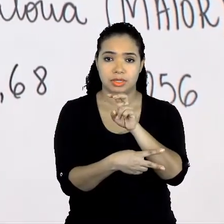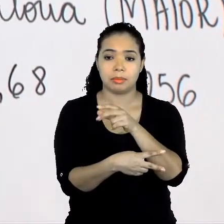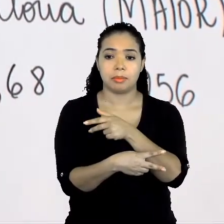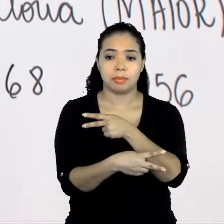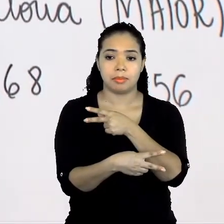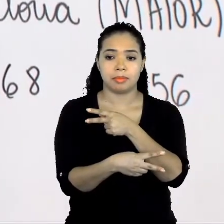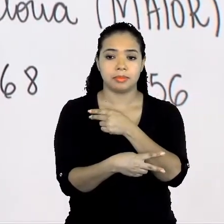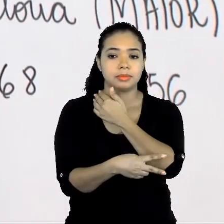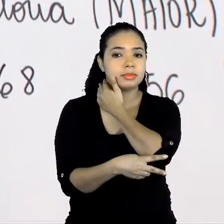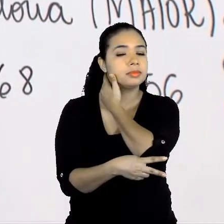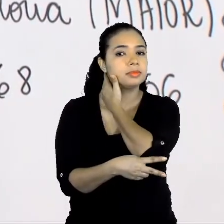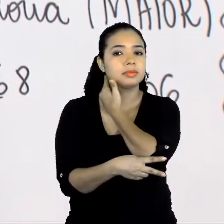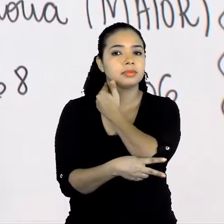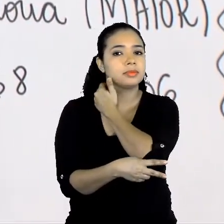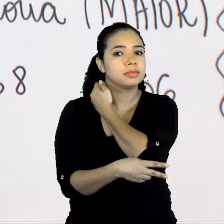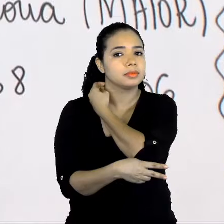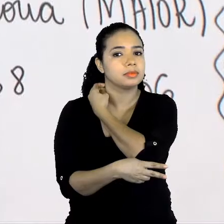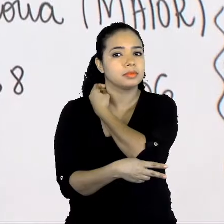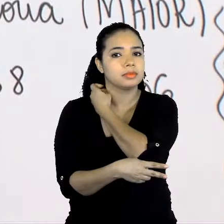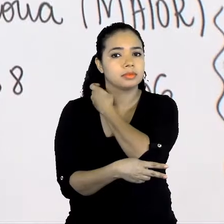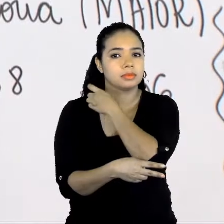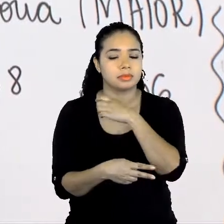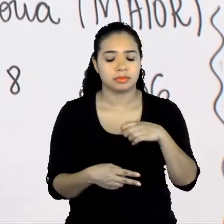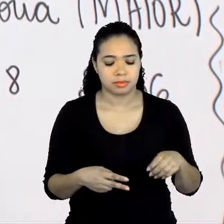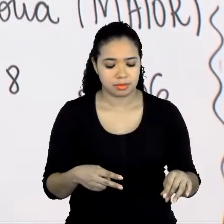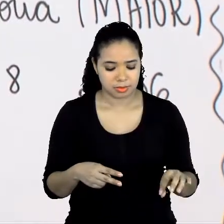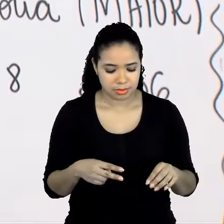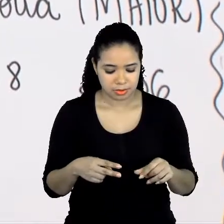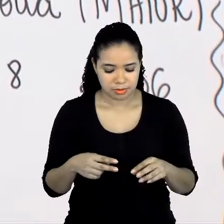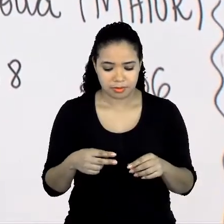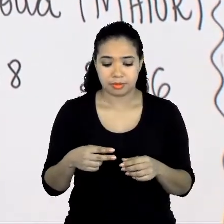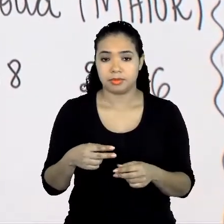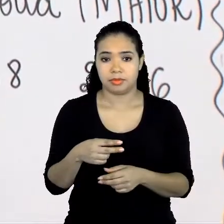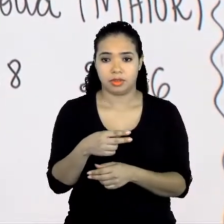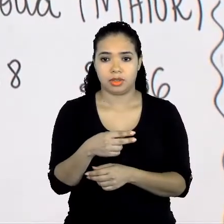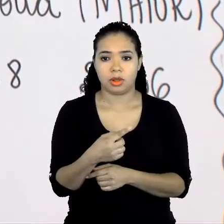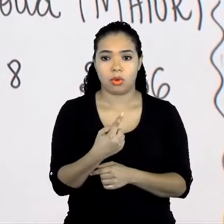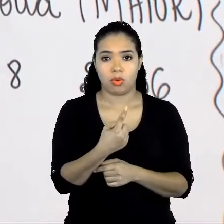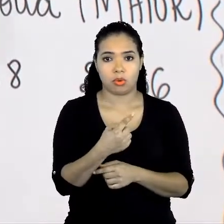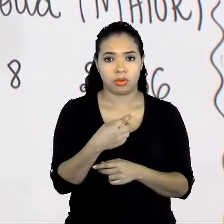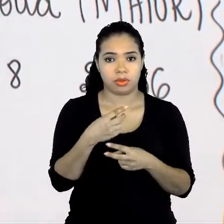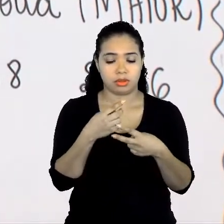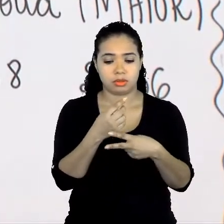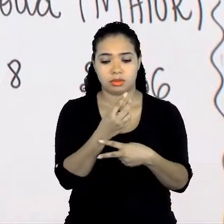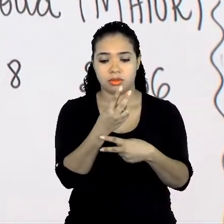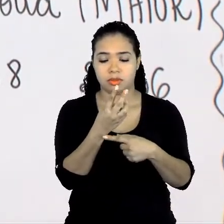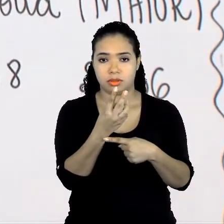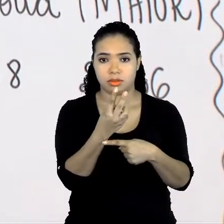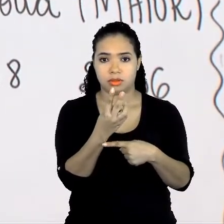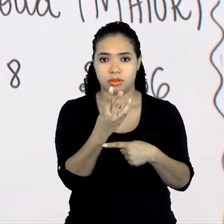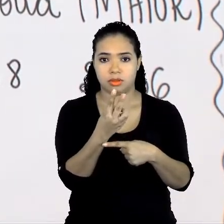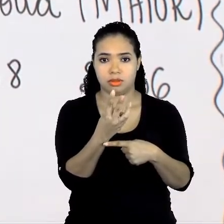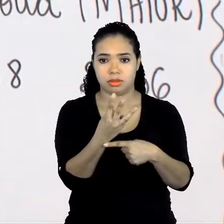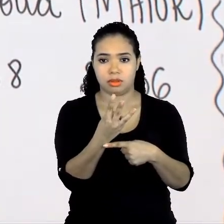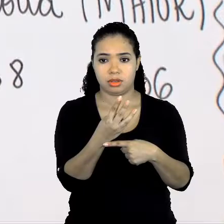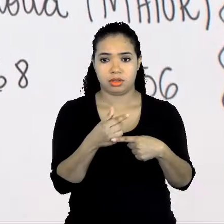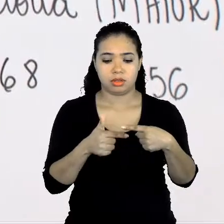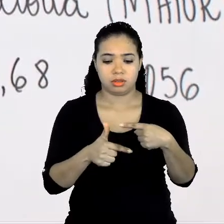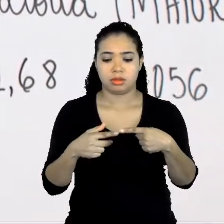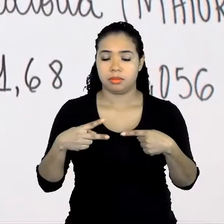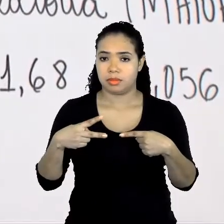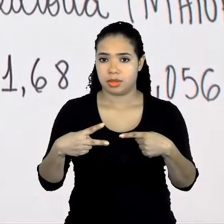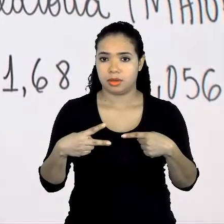eu represento 3 meios. Aqui, maior. E por último, então, sobrou